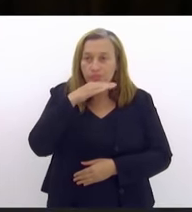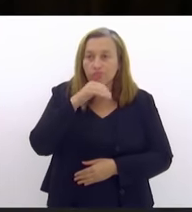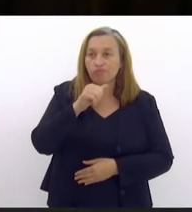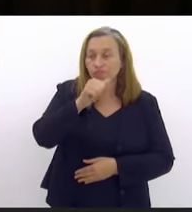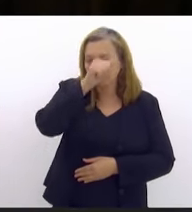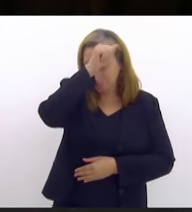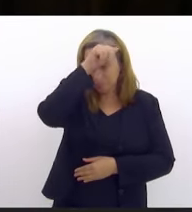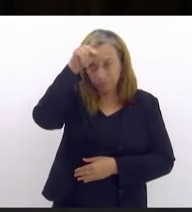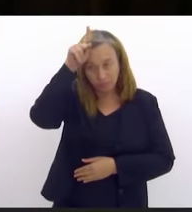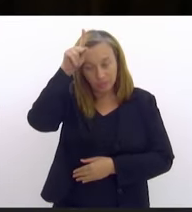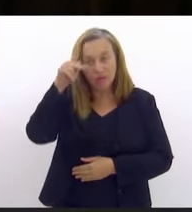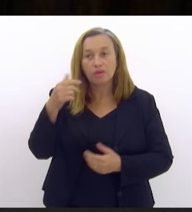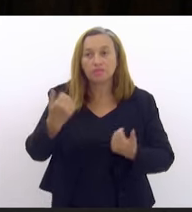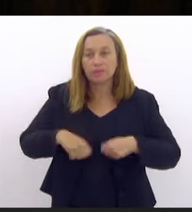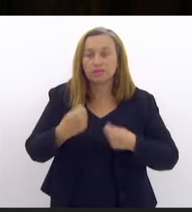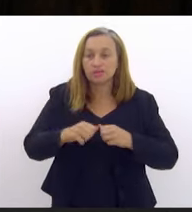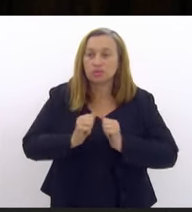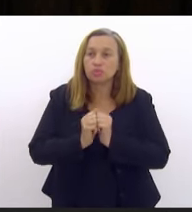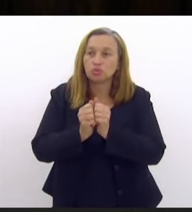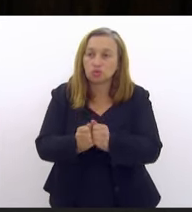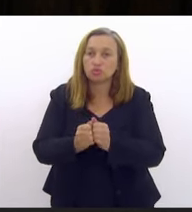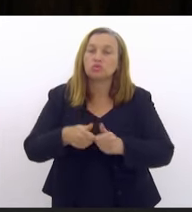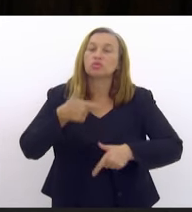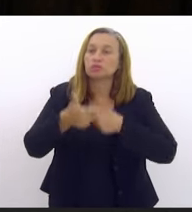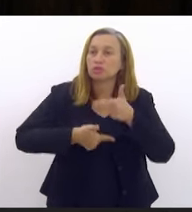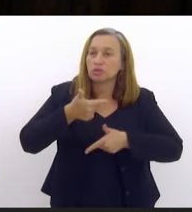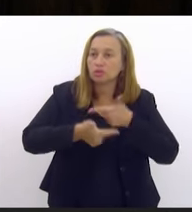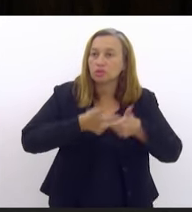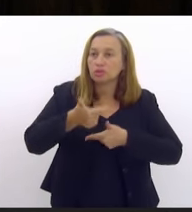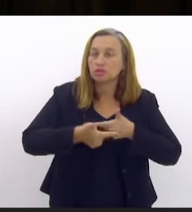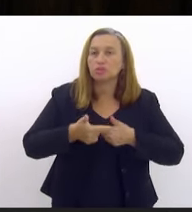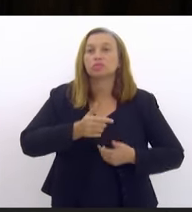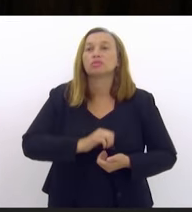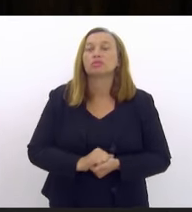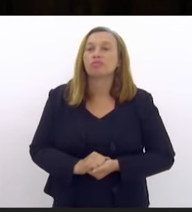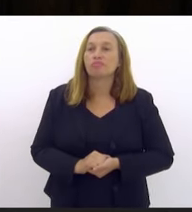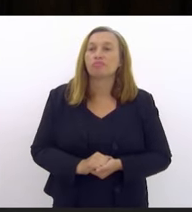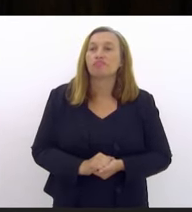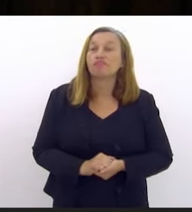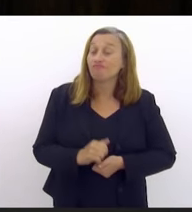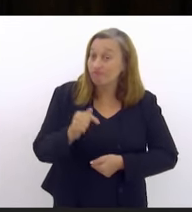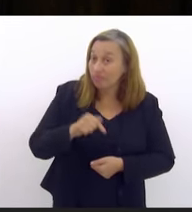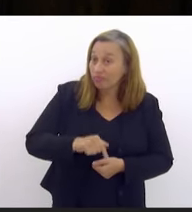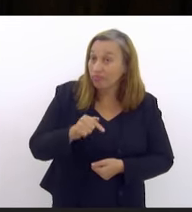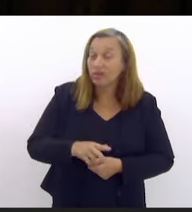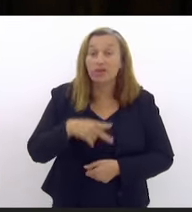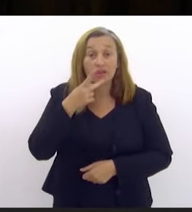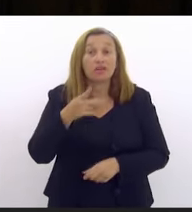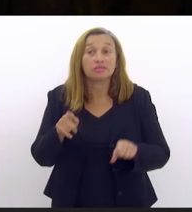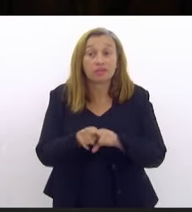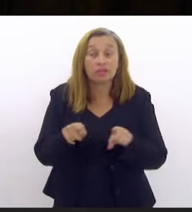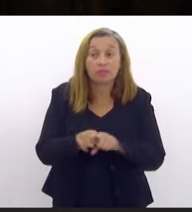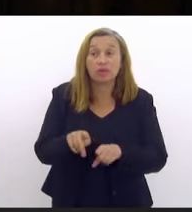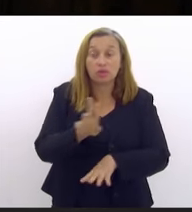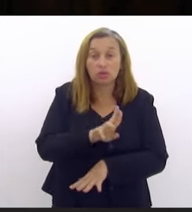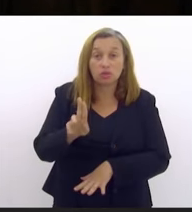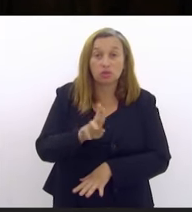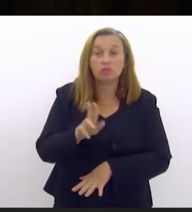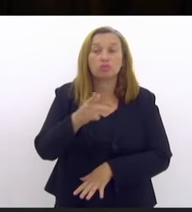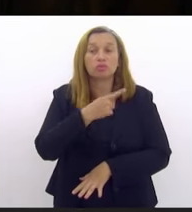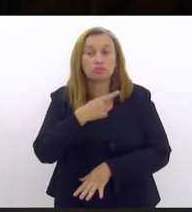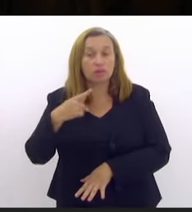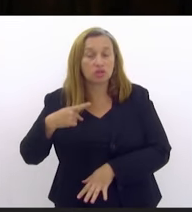nós estamos juntos nessa jornada, né? A sua luta tem sido incansável. E aqui, falando também em nome dos pastores,